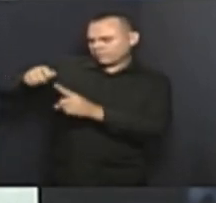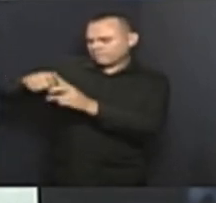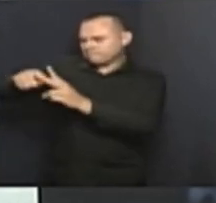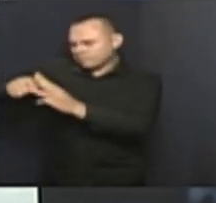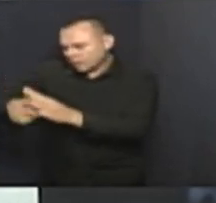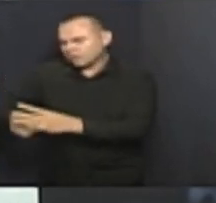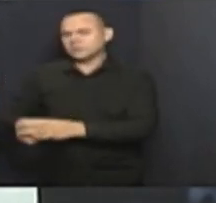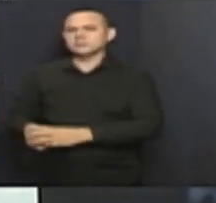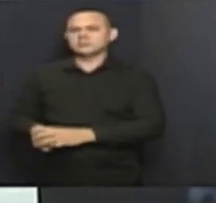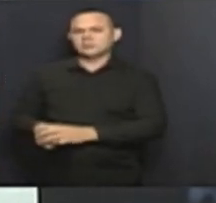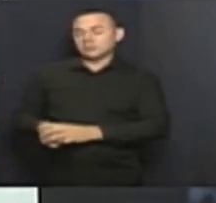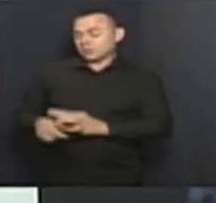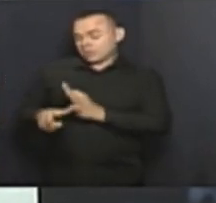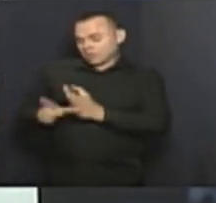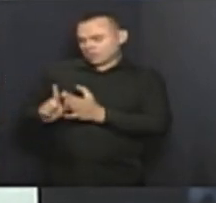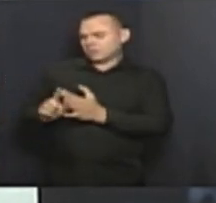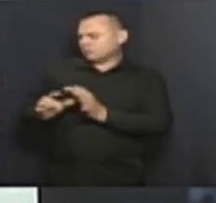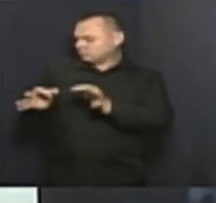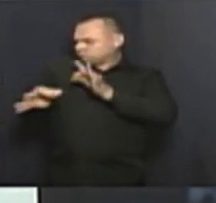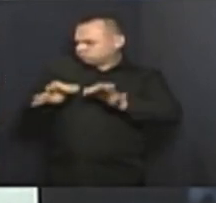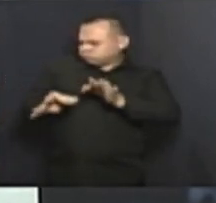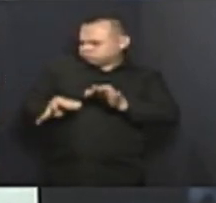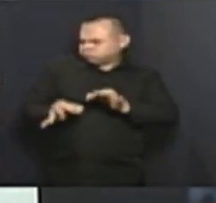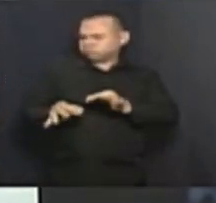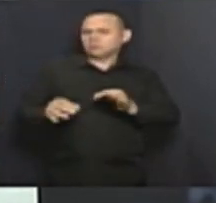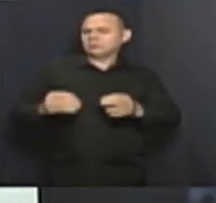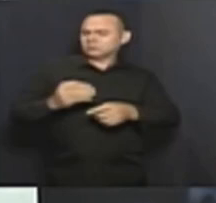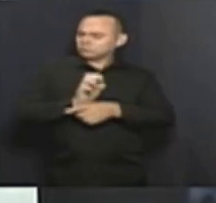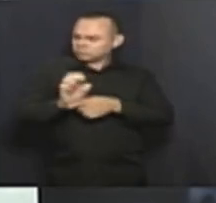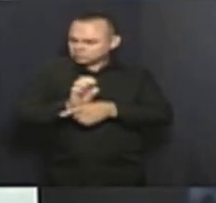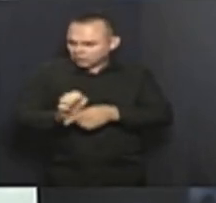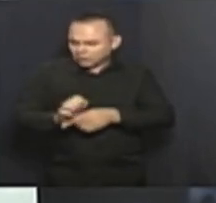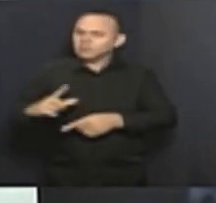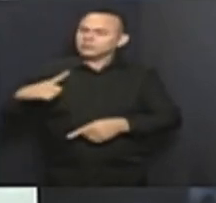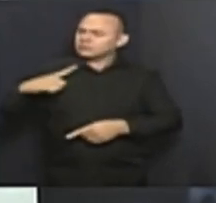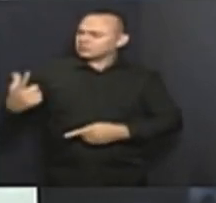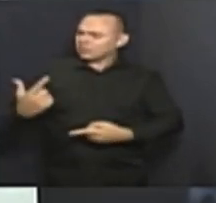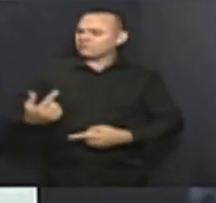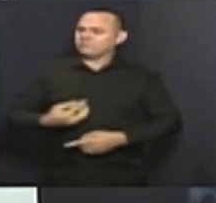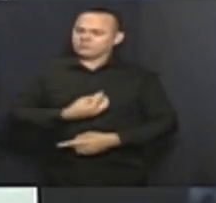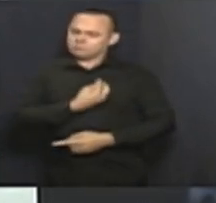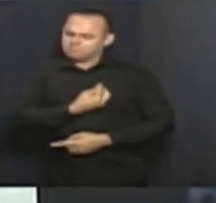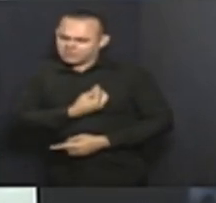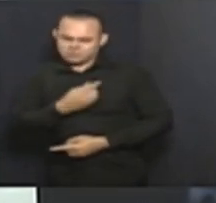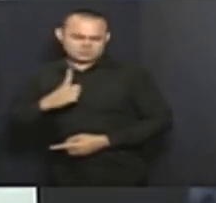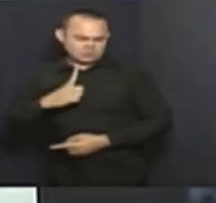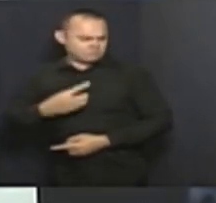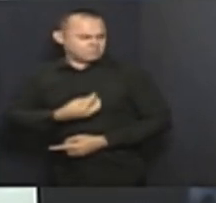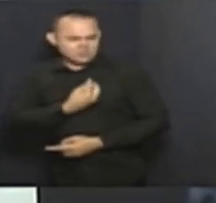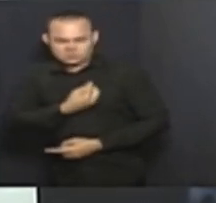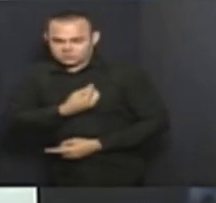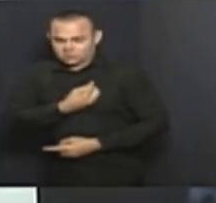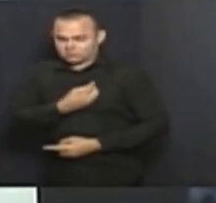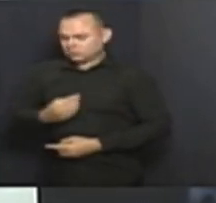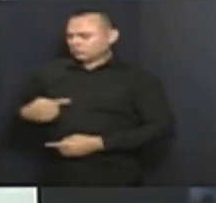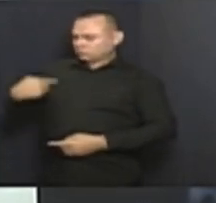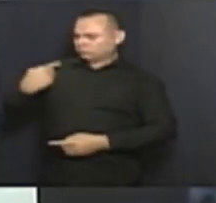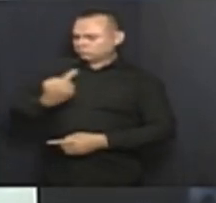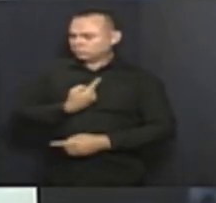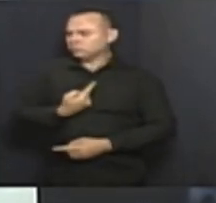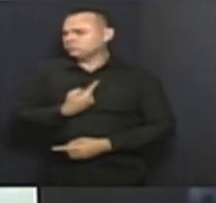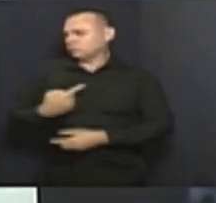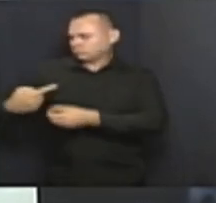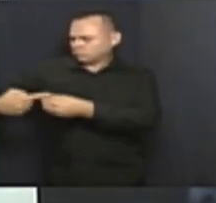feita a reestruturação do estado presença em 79 municípios com investimentos e com obras